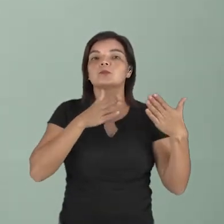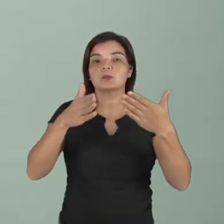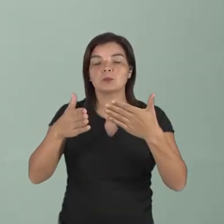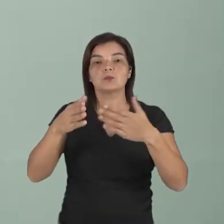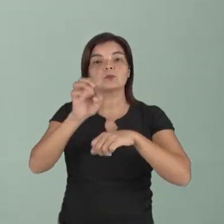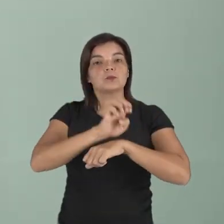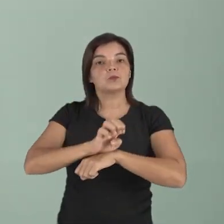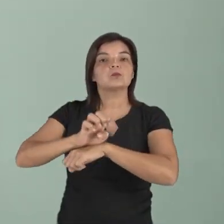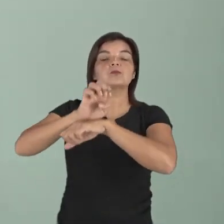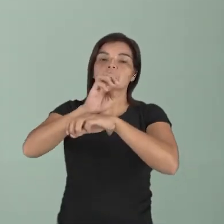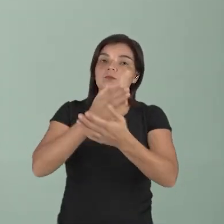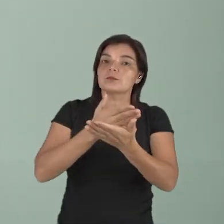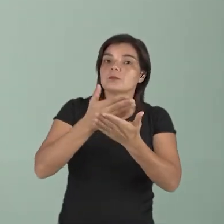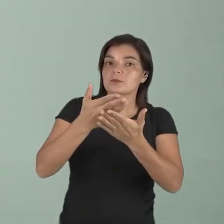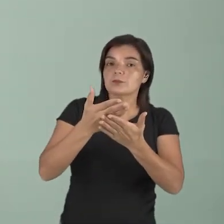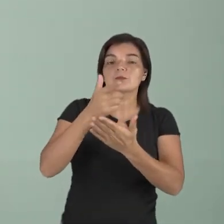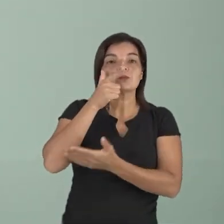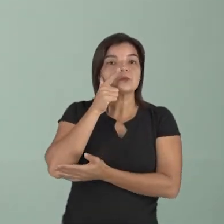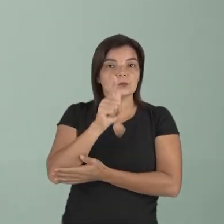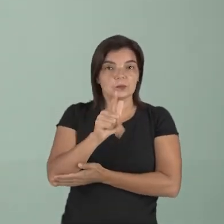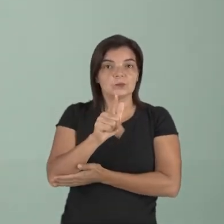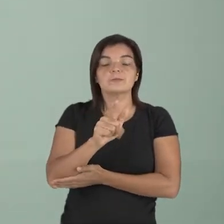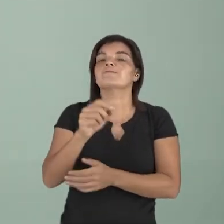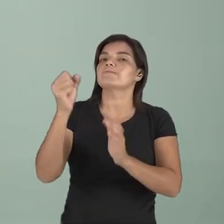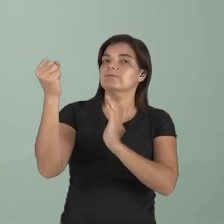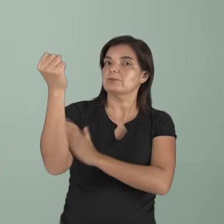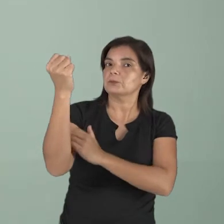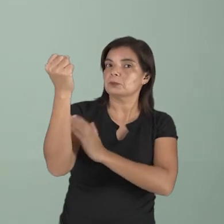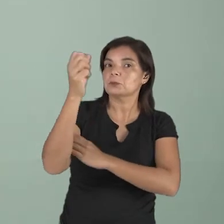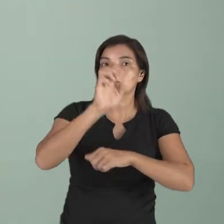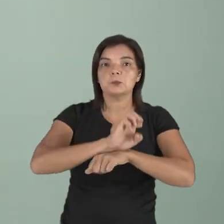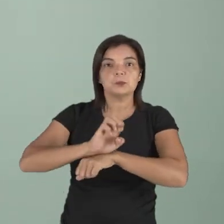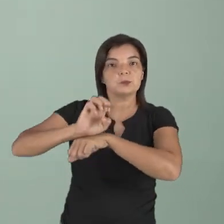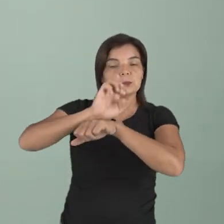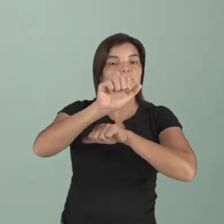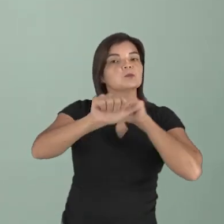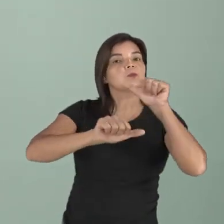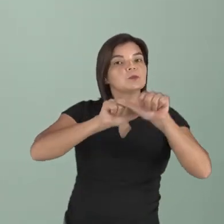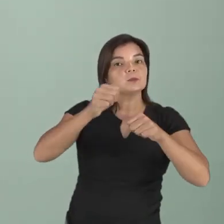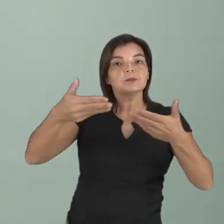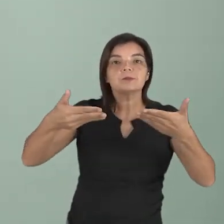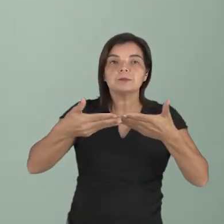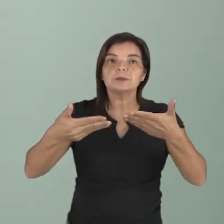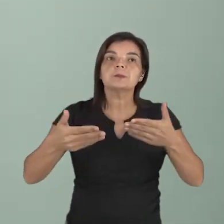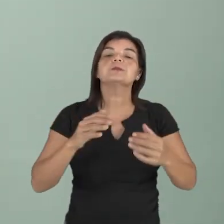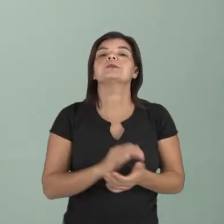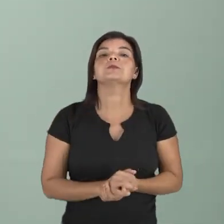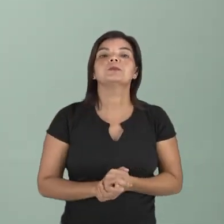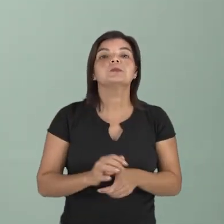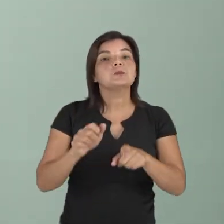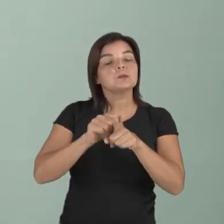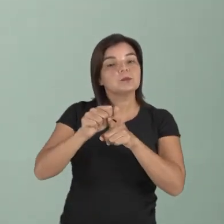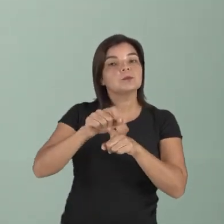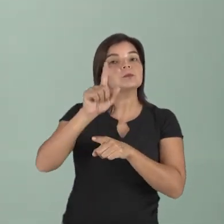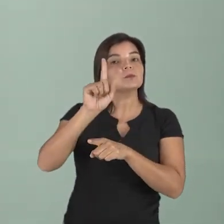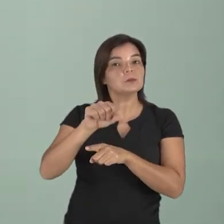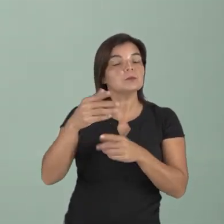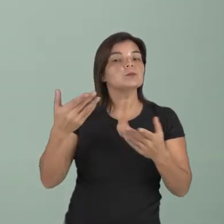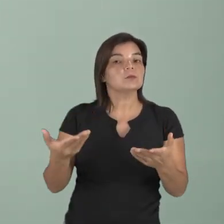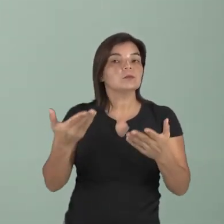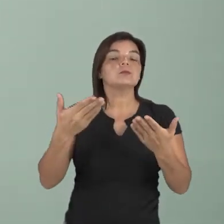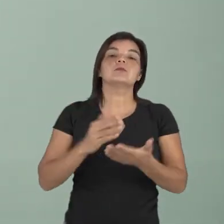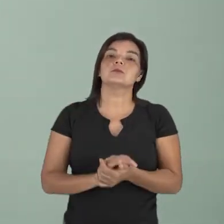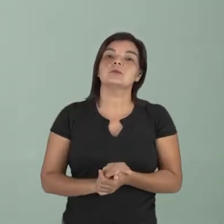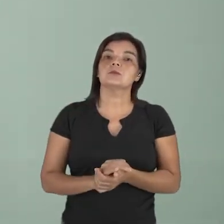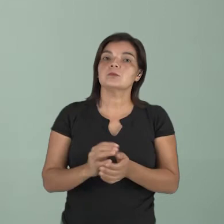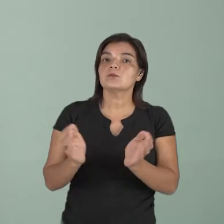nosso estado começa a ganhar realmente o potencial de estado e se transformar no que a gente tem hoje. Então a borracha é um produto